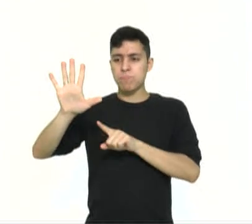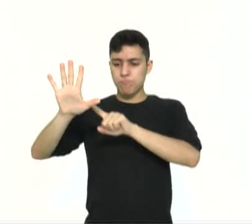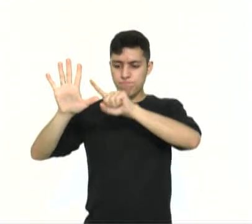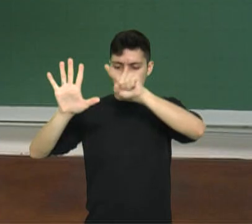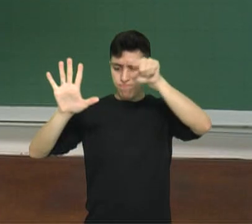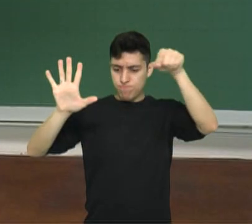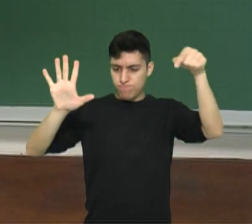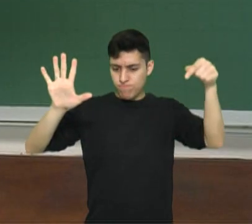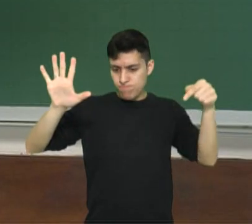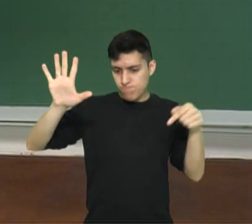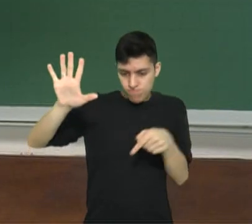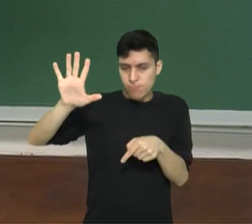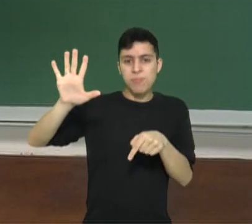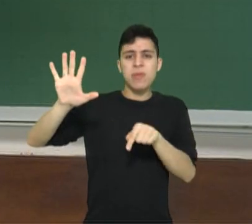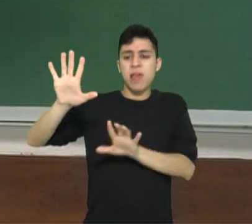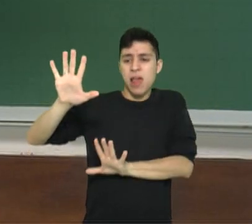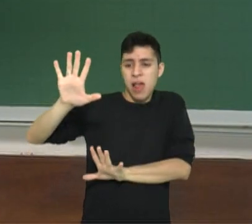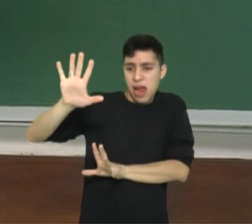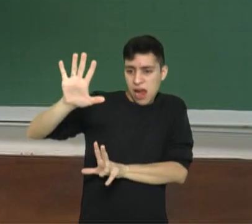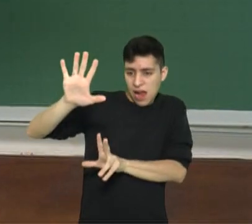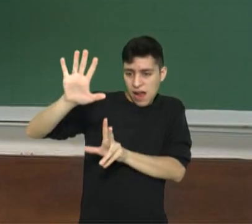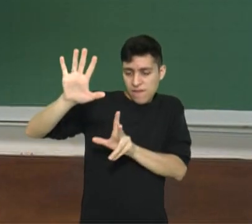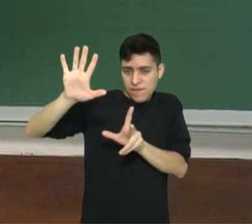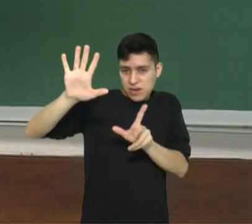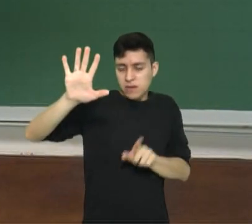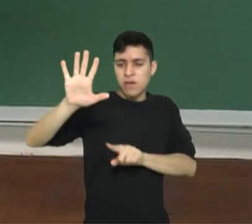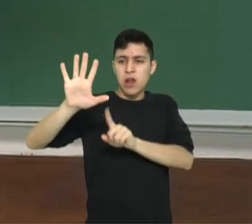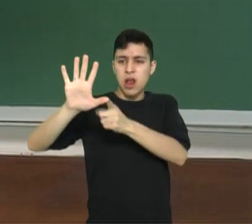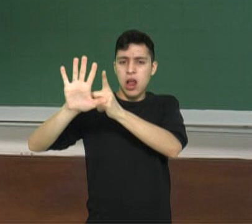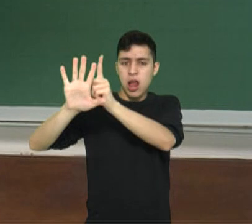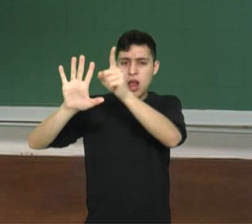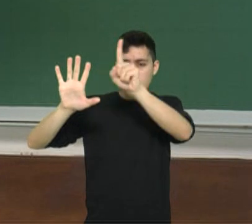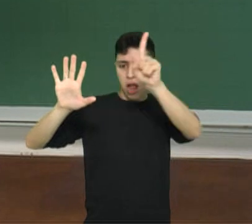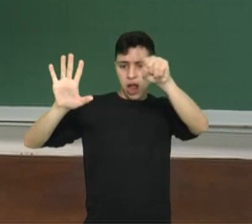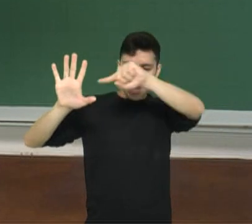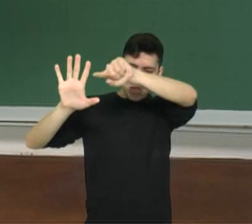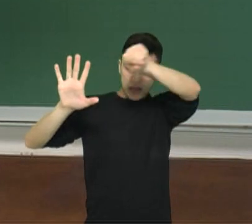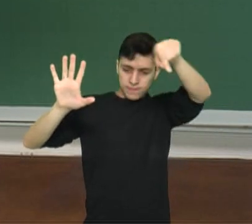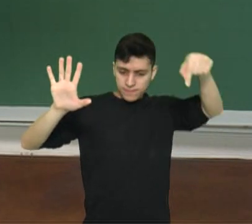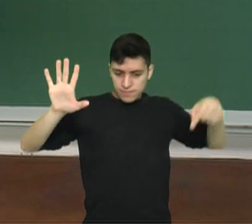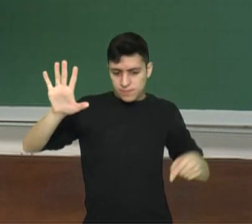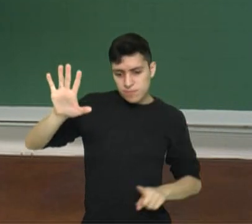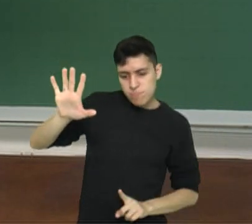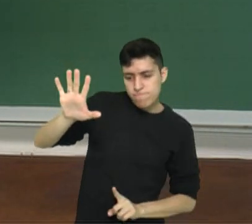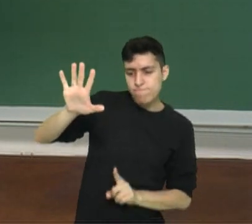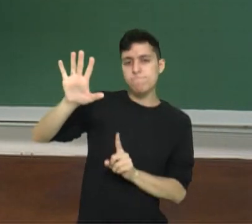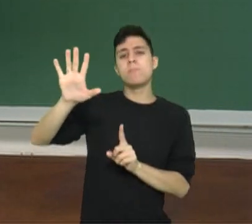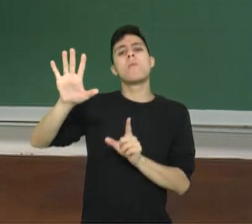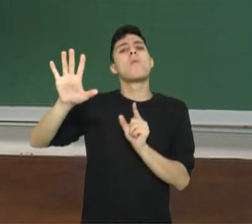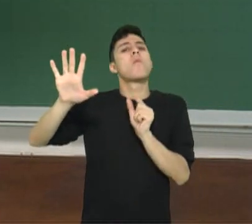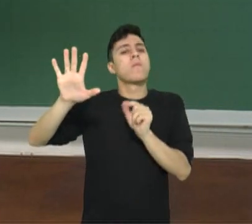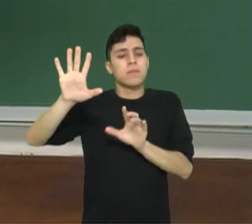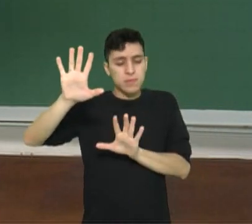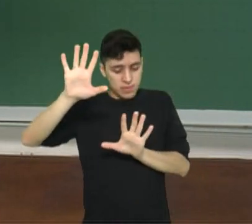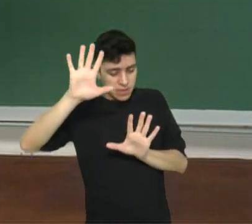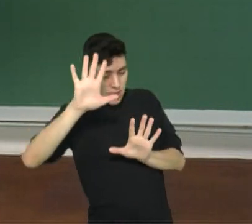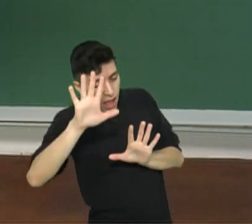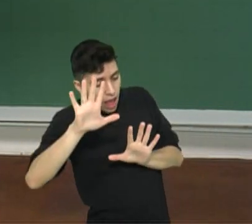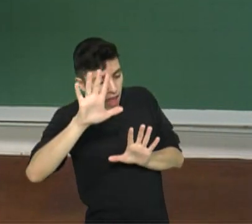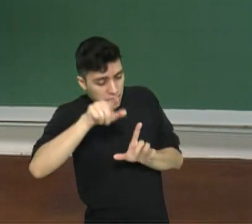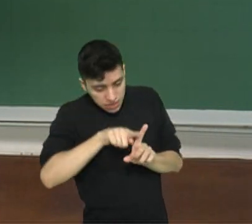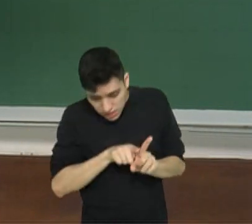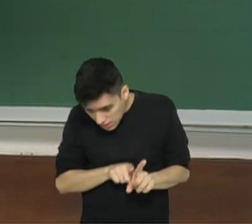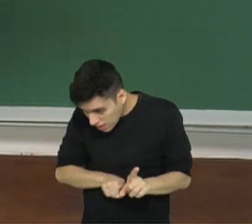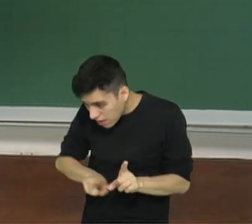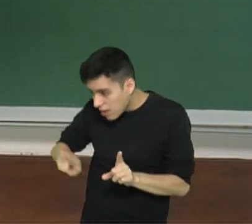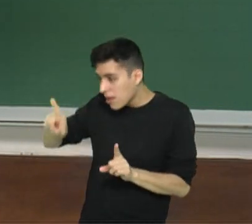continente africano, né? Eles atravessavam o continente africano e vão chegar no Oriente,